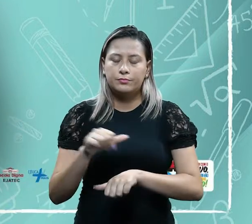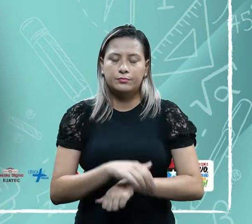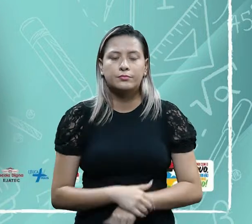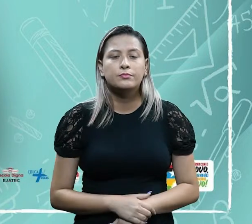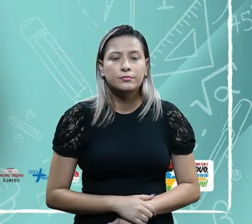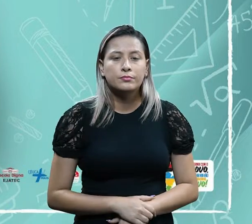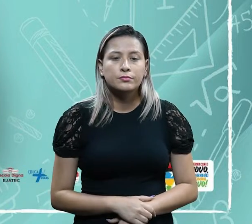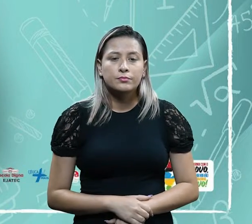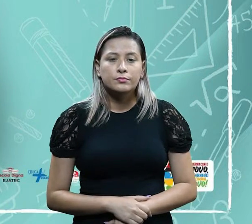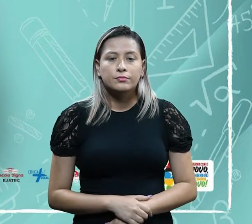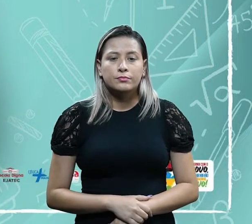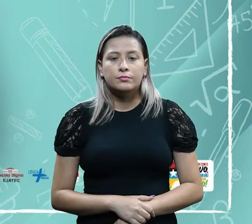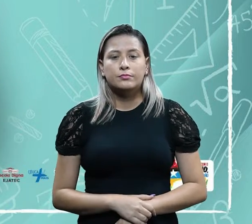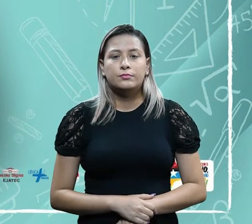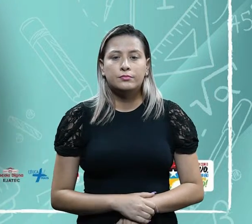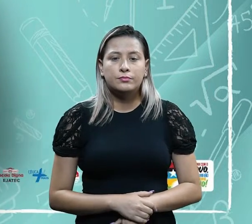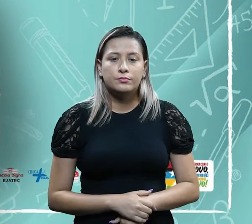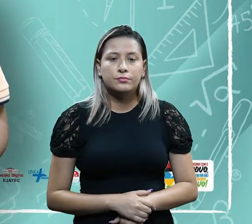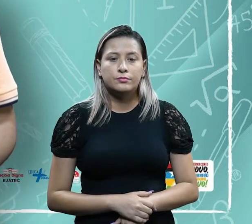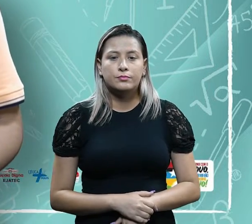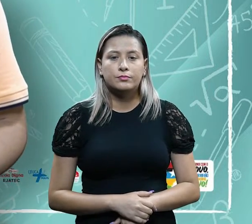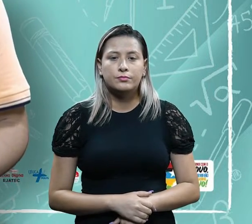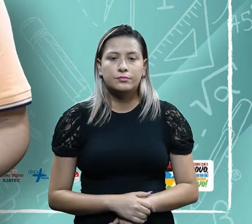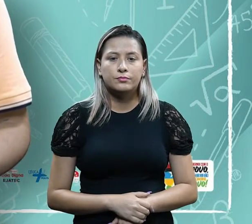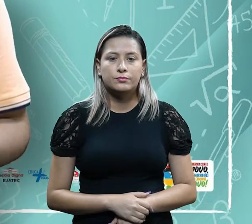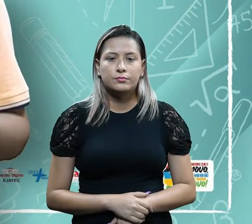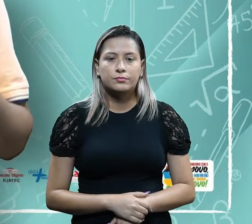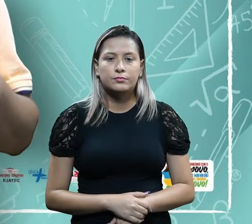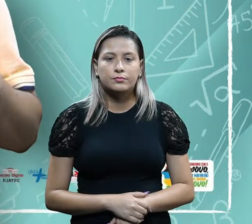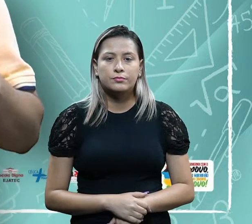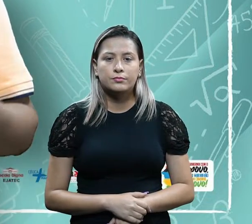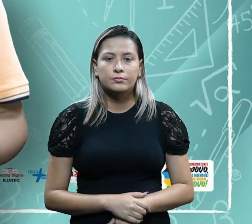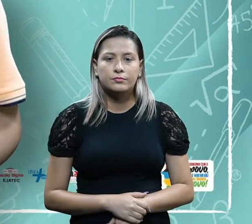corrente ou intermediária. Quando passa para o arquivo